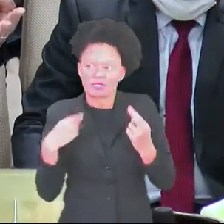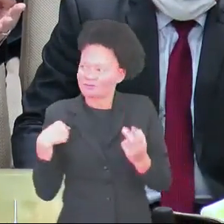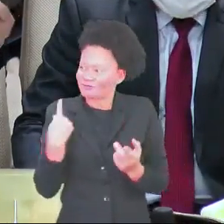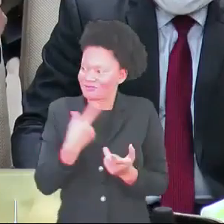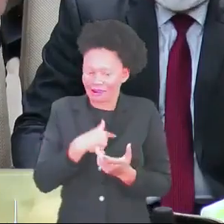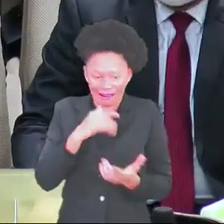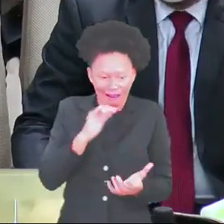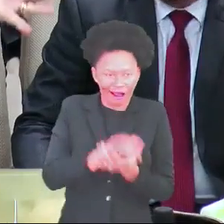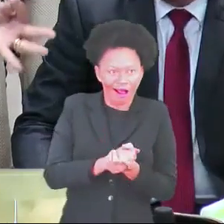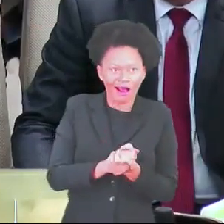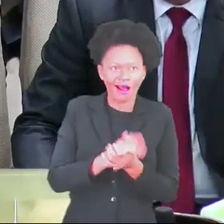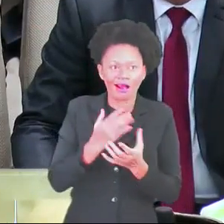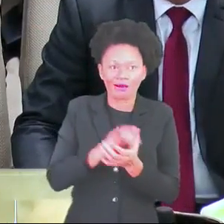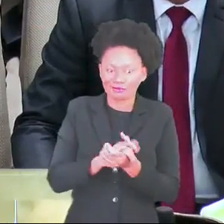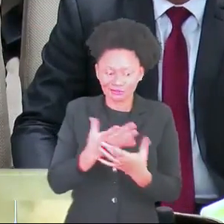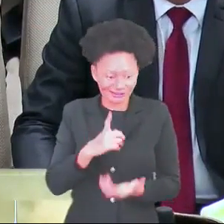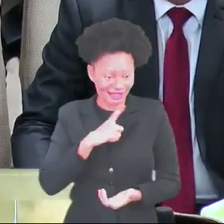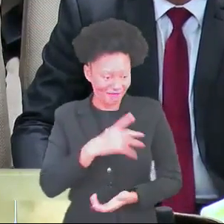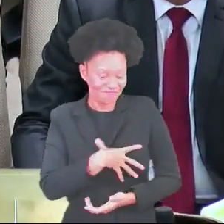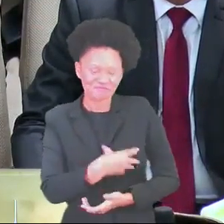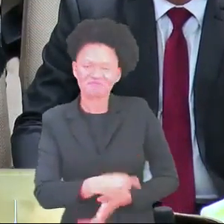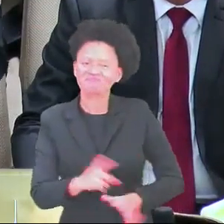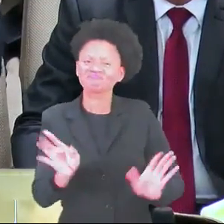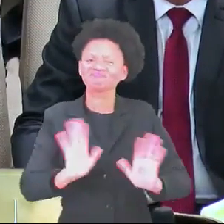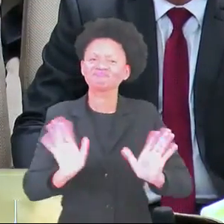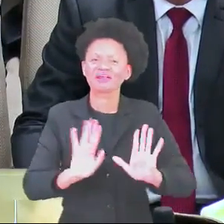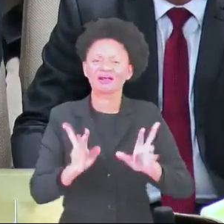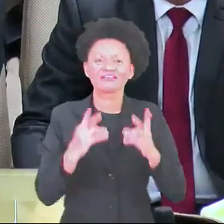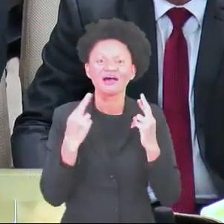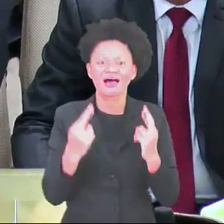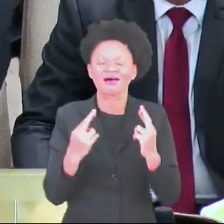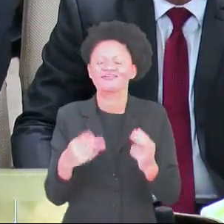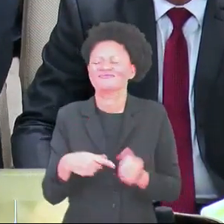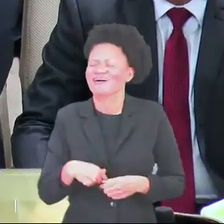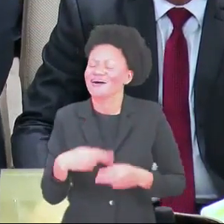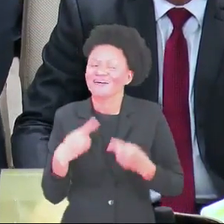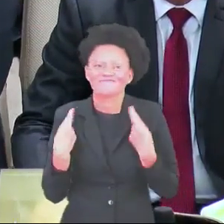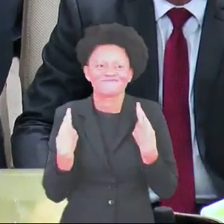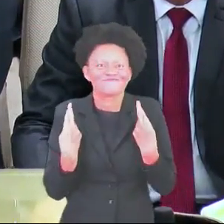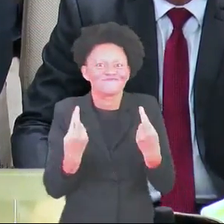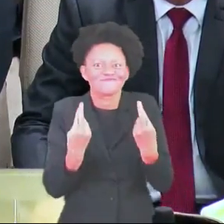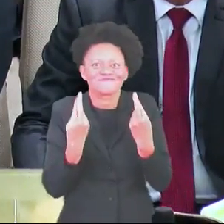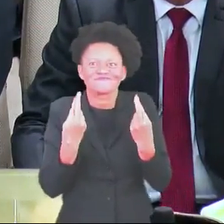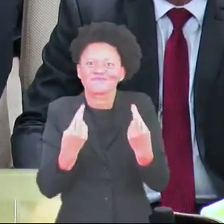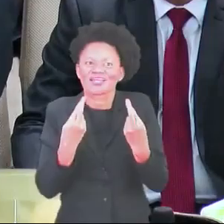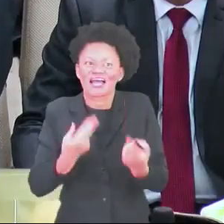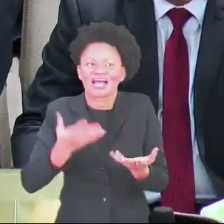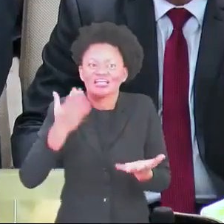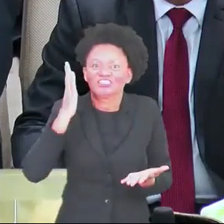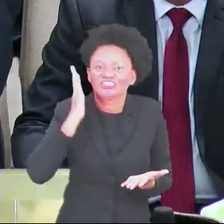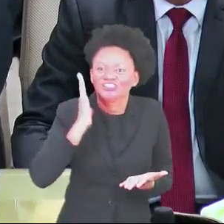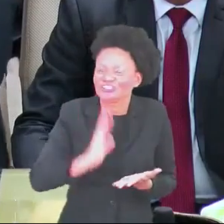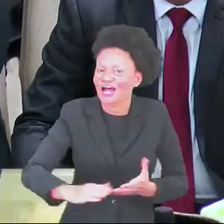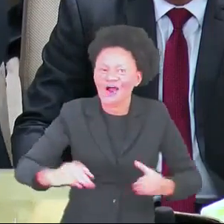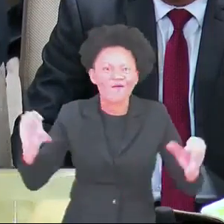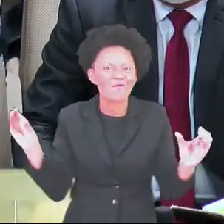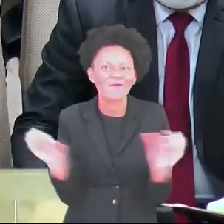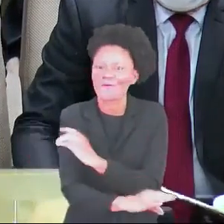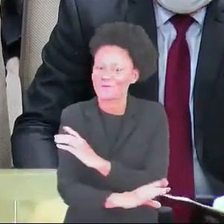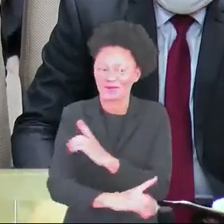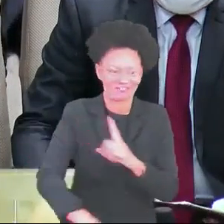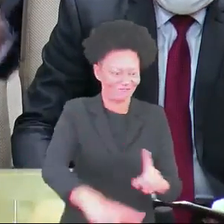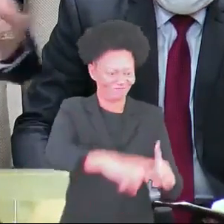quem é casado não está em ter filhos, não é essa a nossa esperança. A nossa esperança já foi concluída na cruz